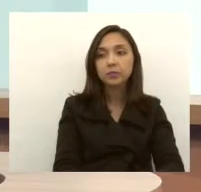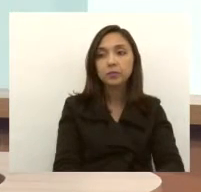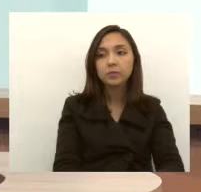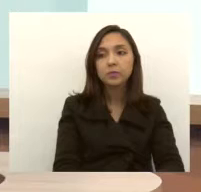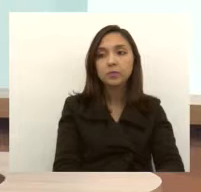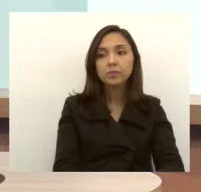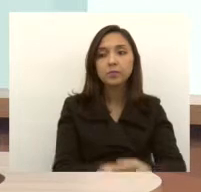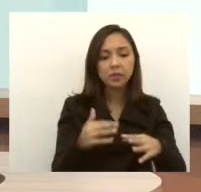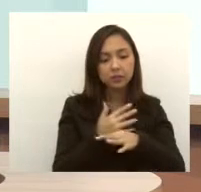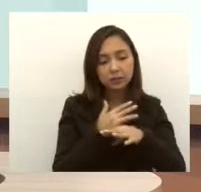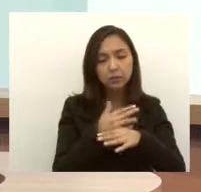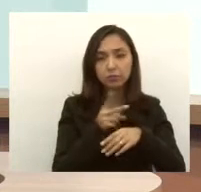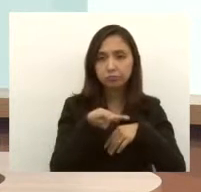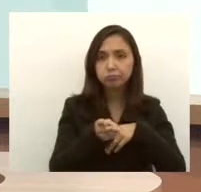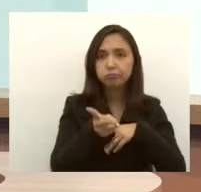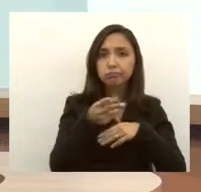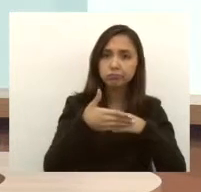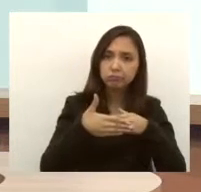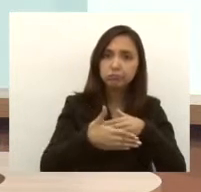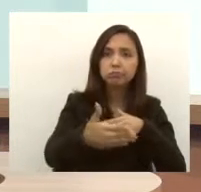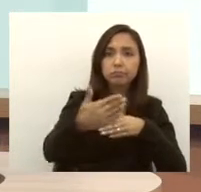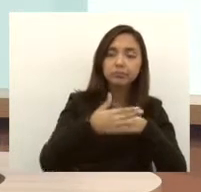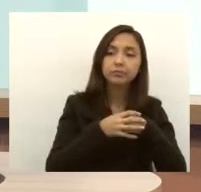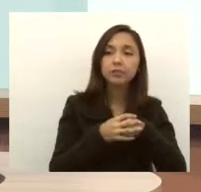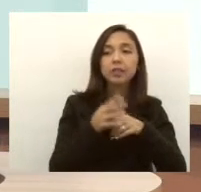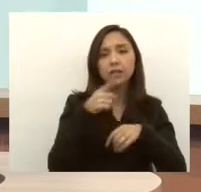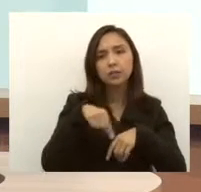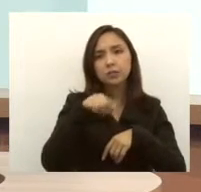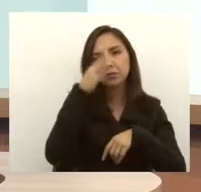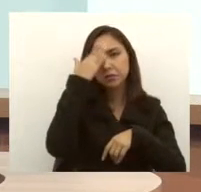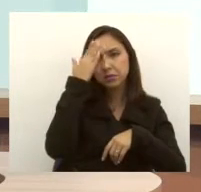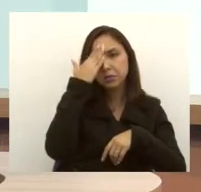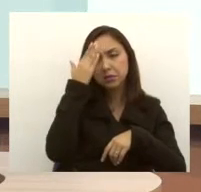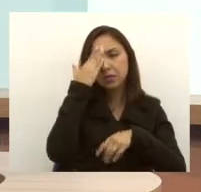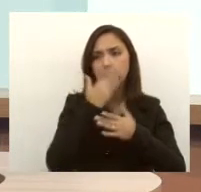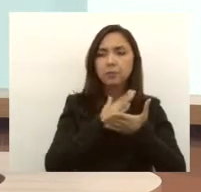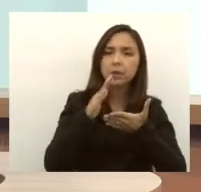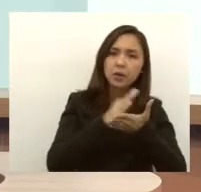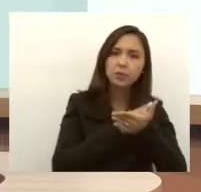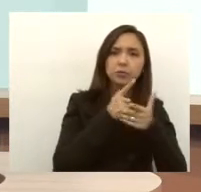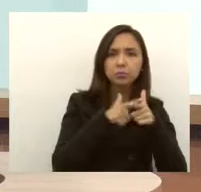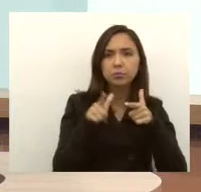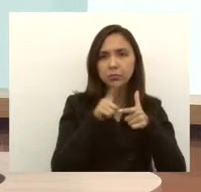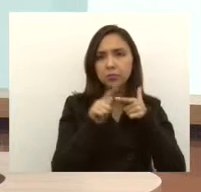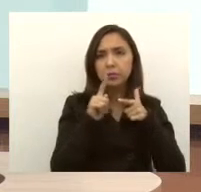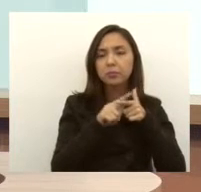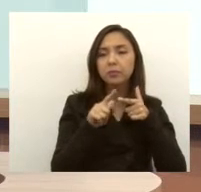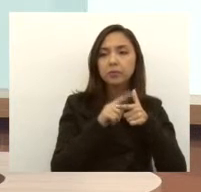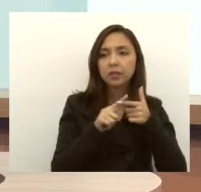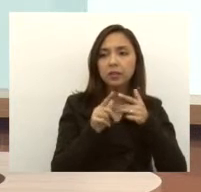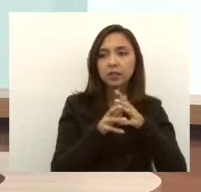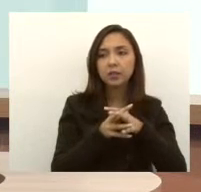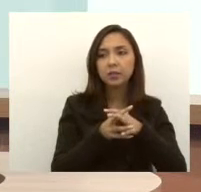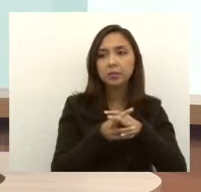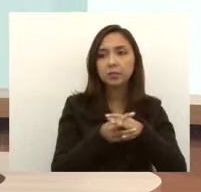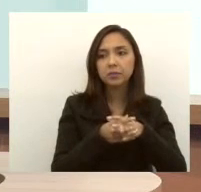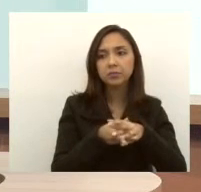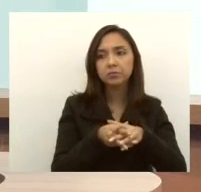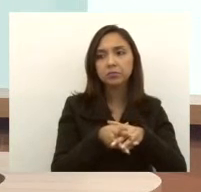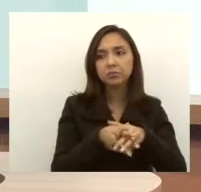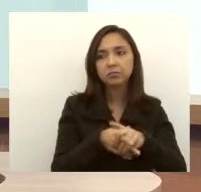a cidade continua andando. Nós sabemos que há os empecilhos, não vamos